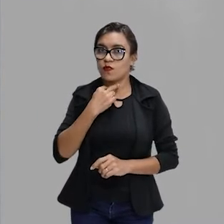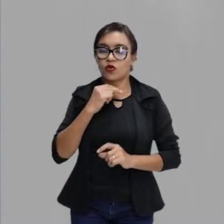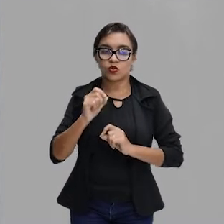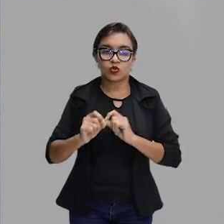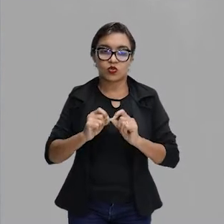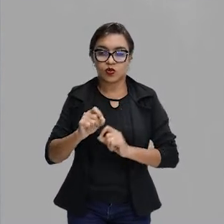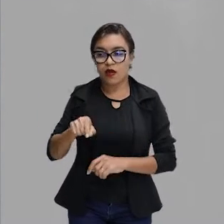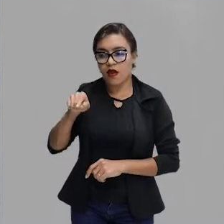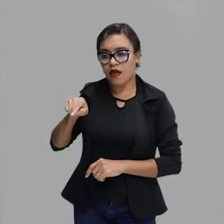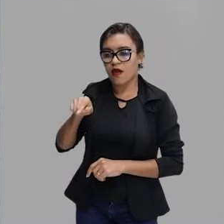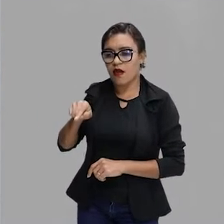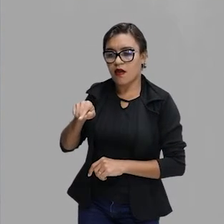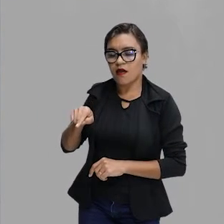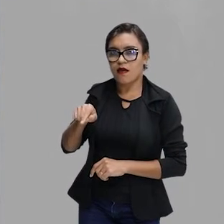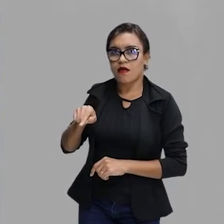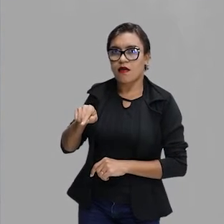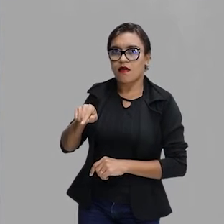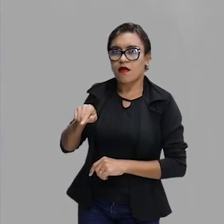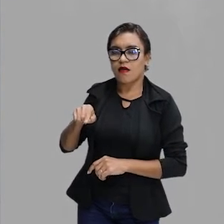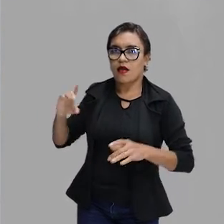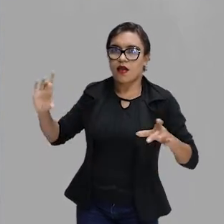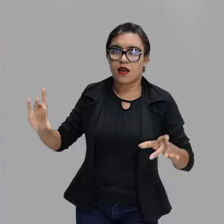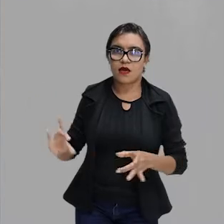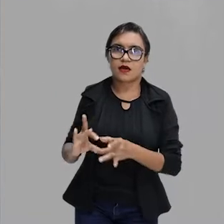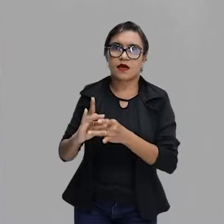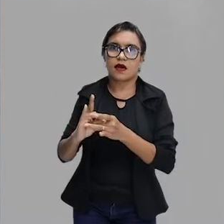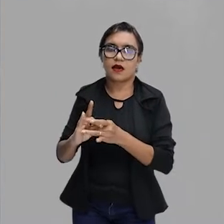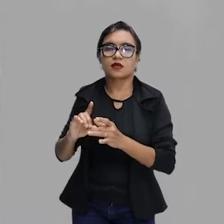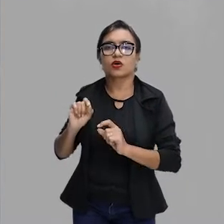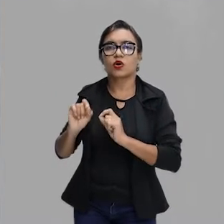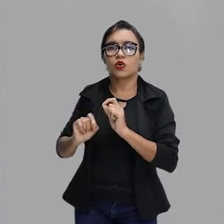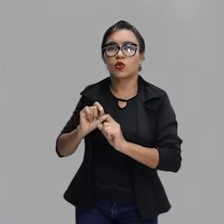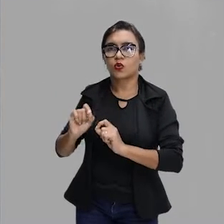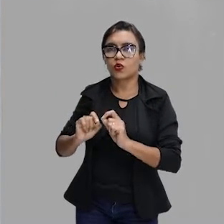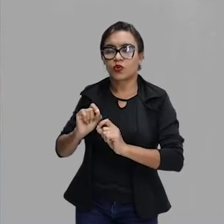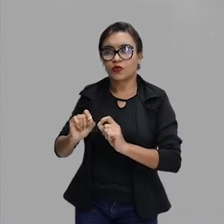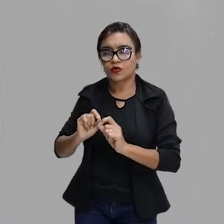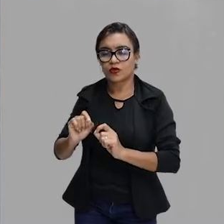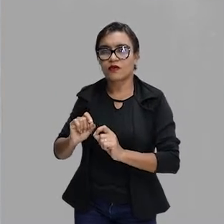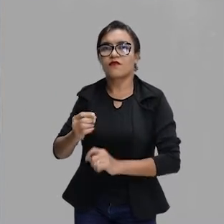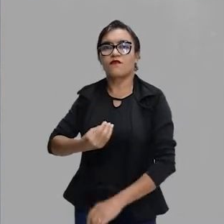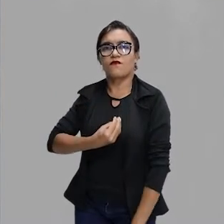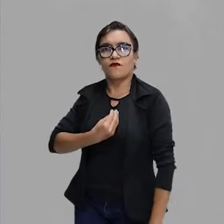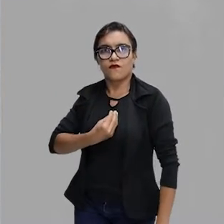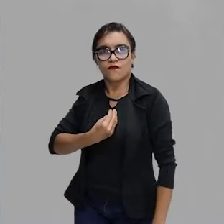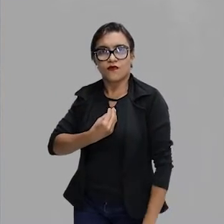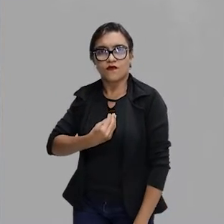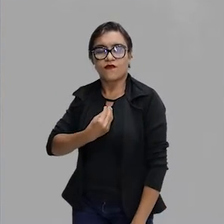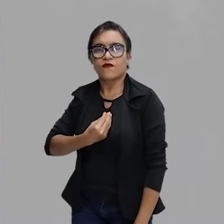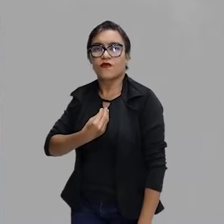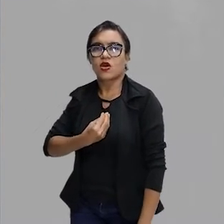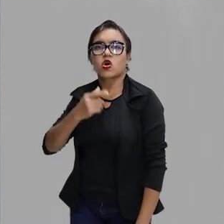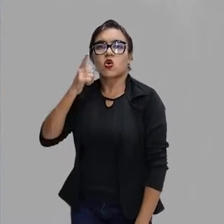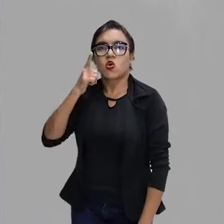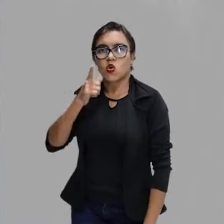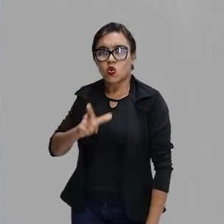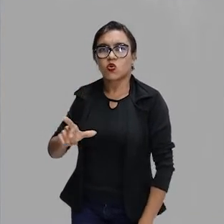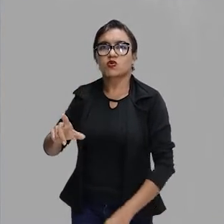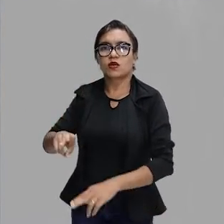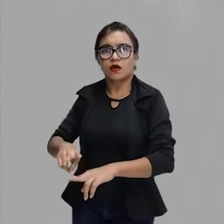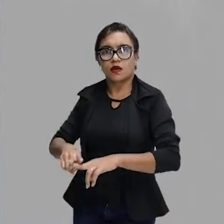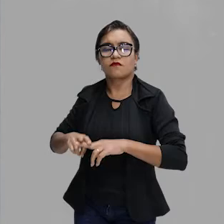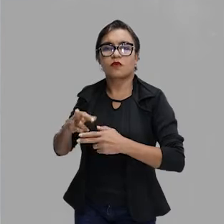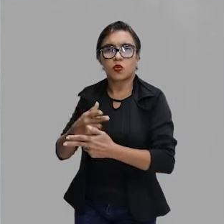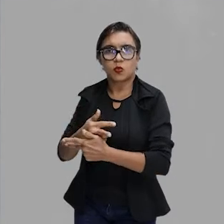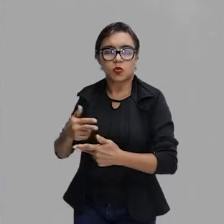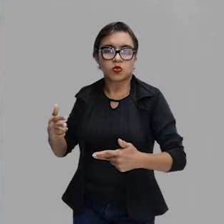ela está diretamente atrelada de maneira geral à pecuária de subsistência, sobrevivência. Eu consumo, compro, produzo para mim,